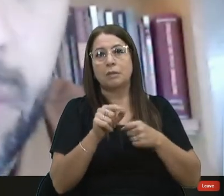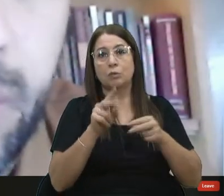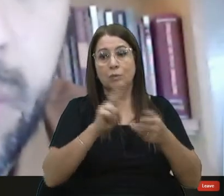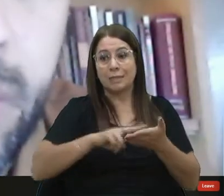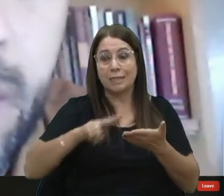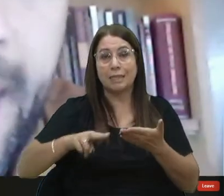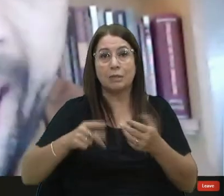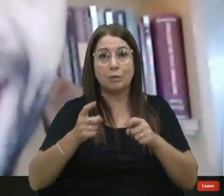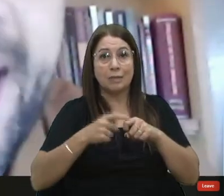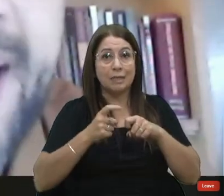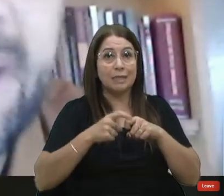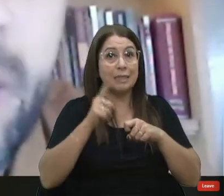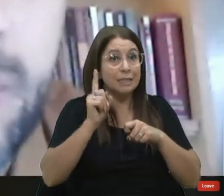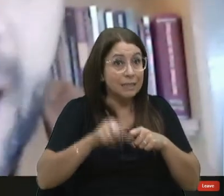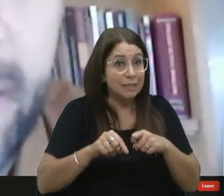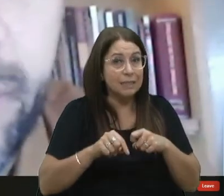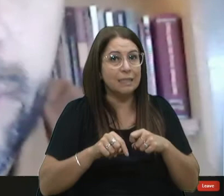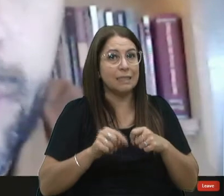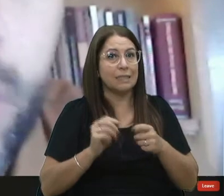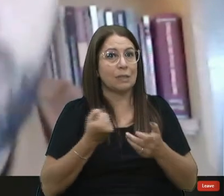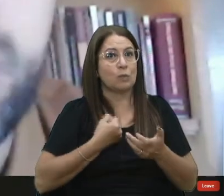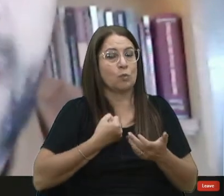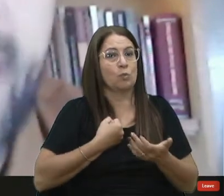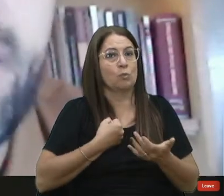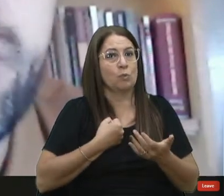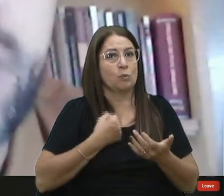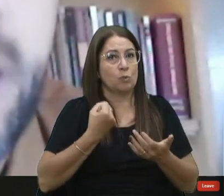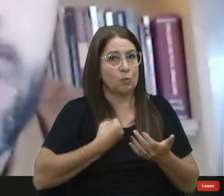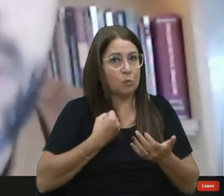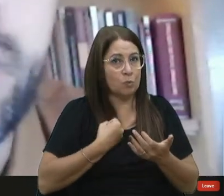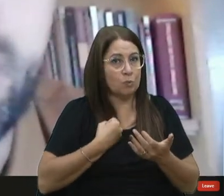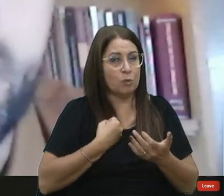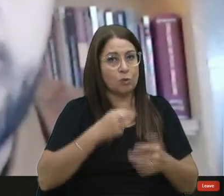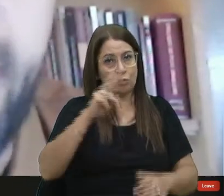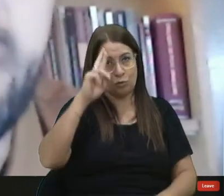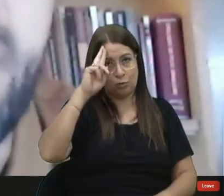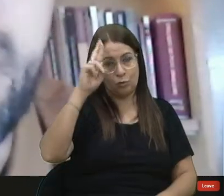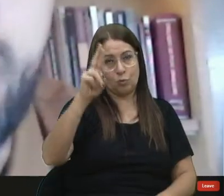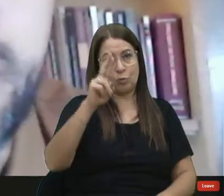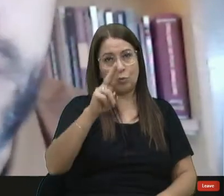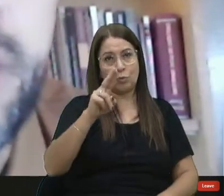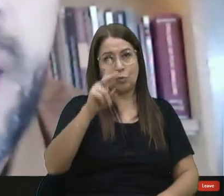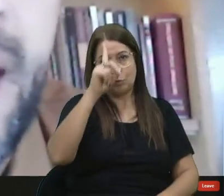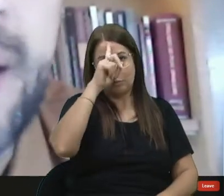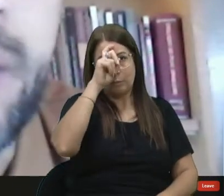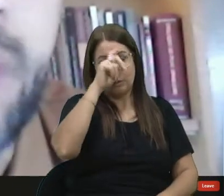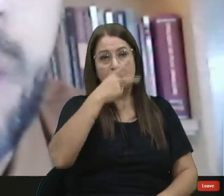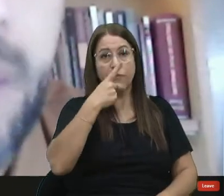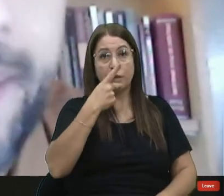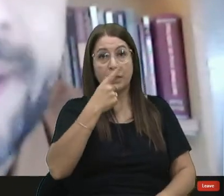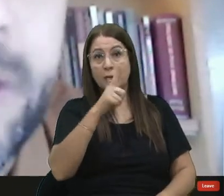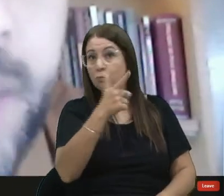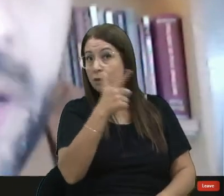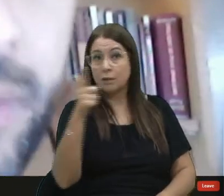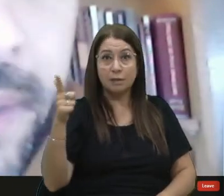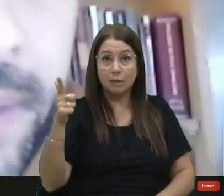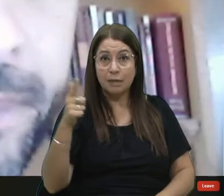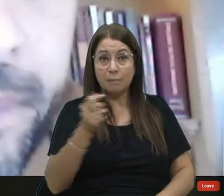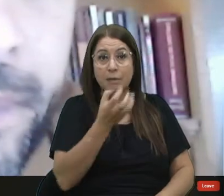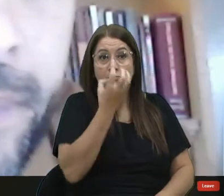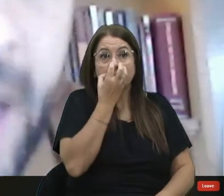isso. Esse é o dado. O dado é dos diretores de hospitais falando com a gente, relatando que não tem mais